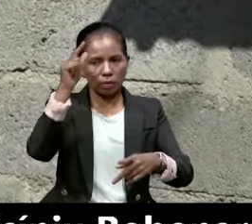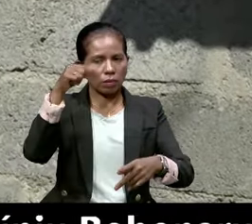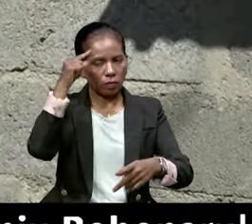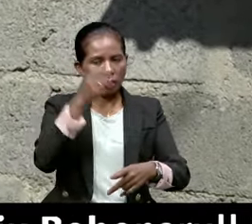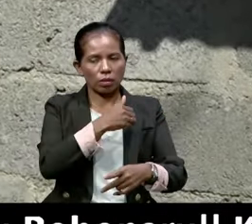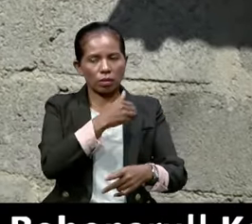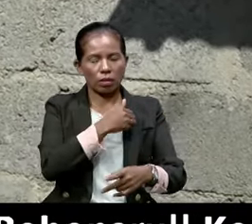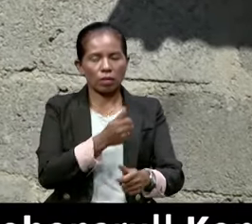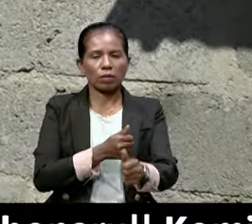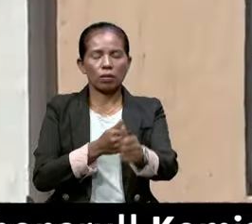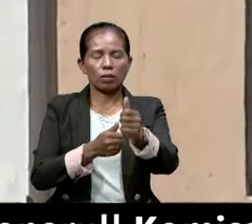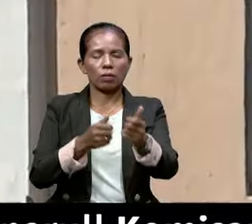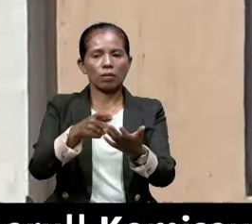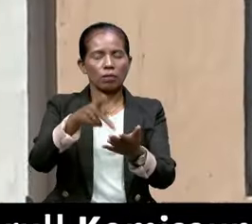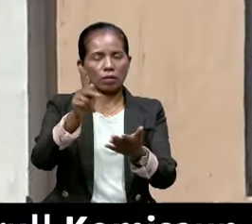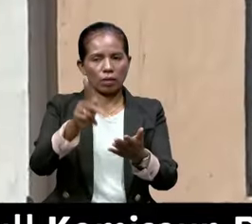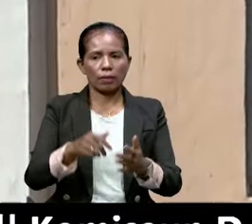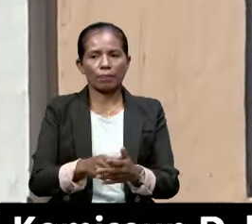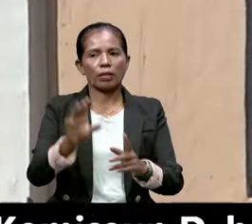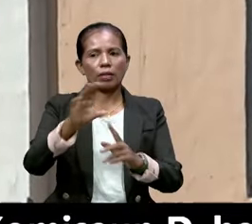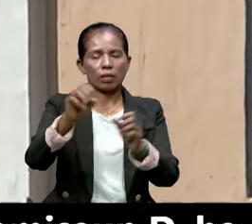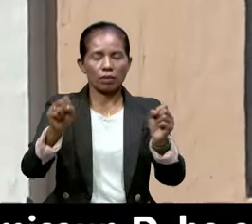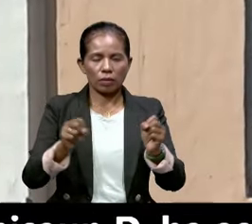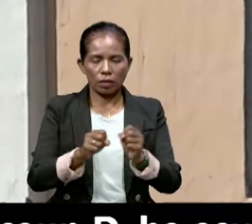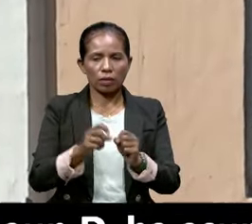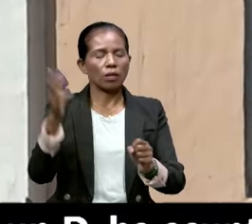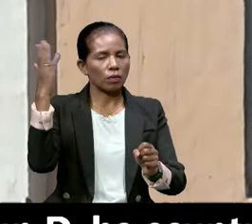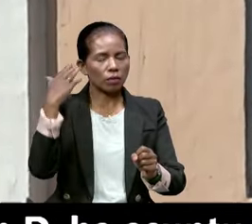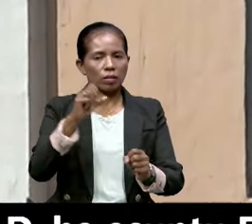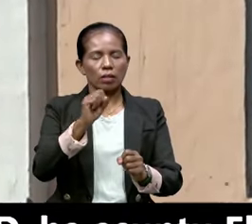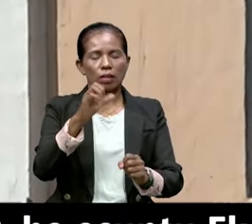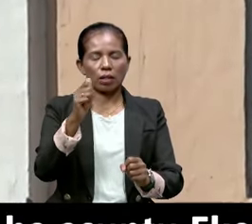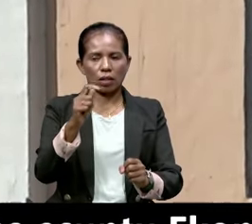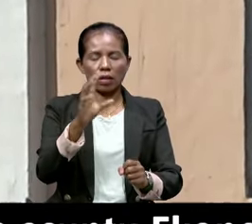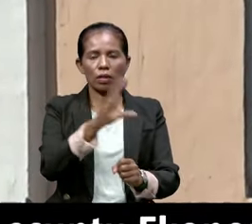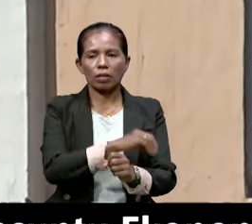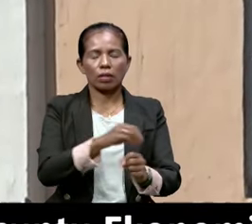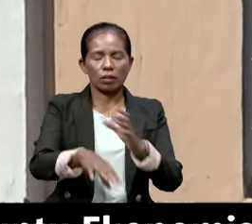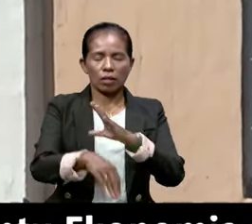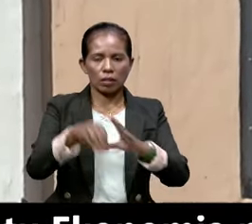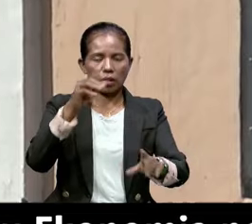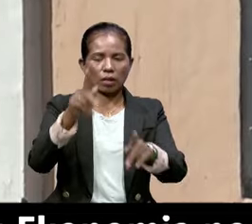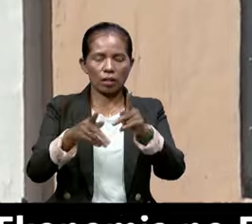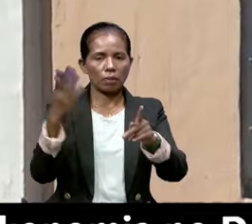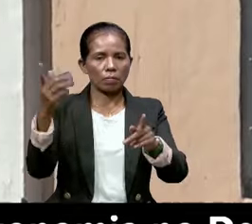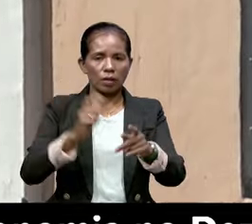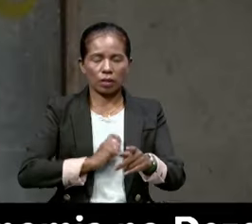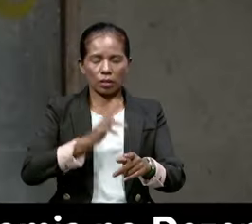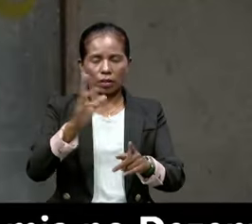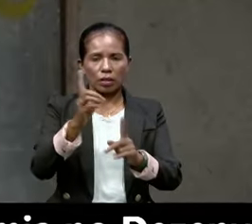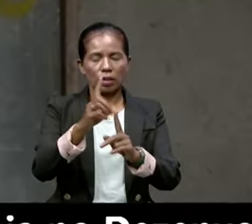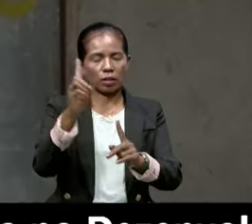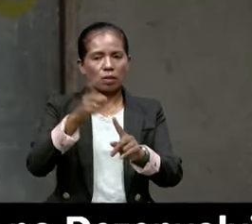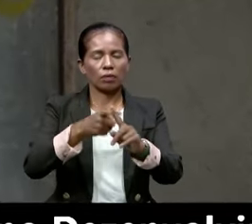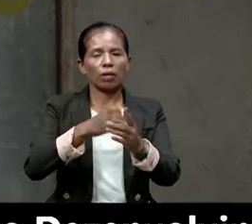cumpri promessa kono ba compensação tuir se fisu kumadoi antes ne se ato promete ona atu hasai comunidade ia tasitolo ia lorong ide